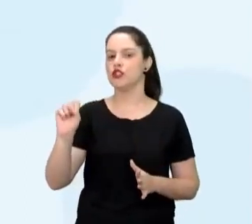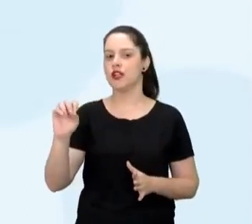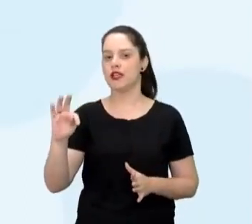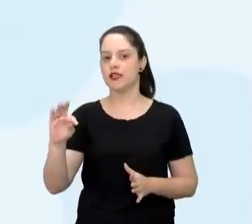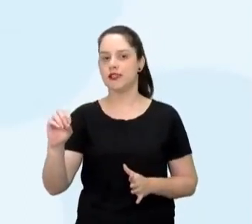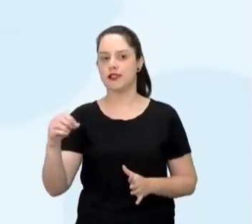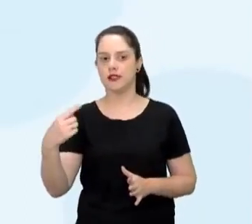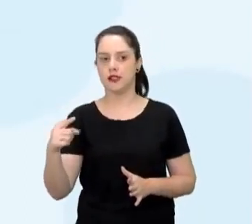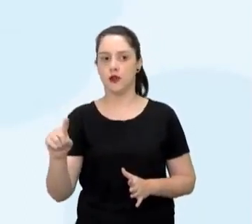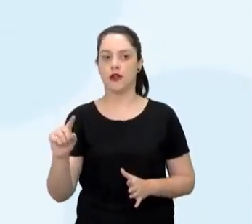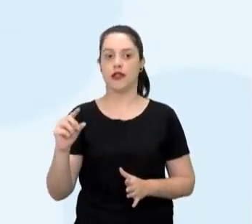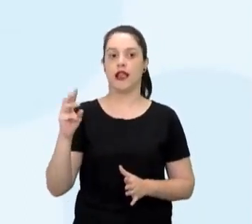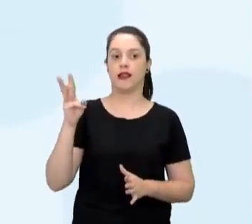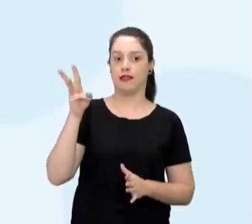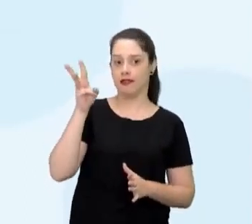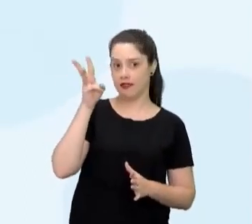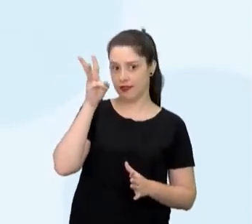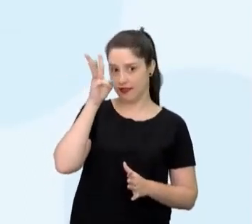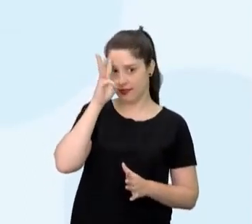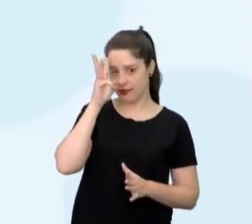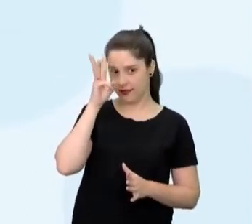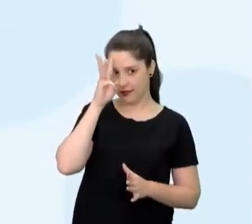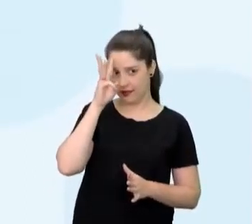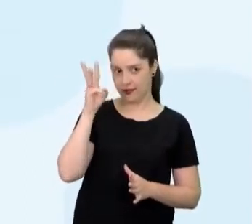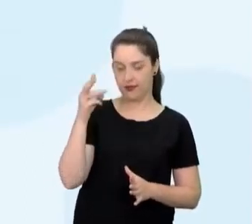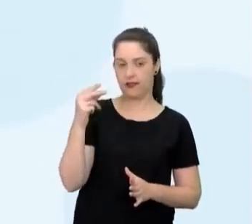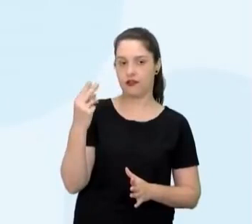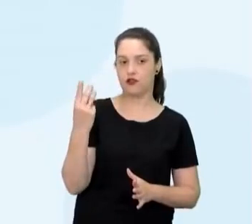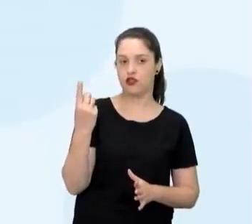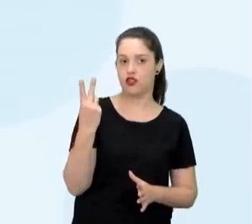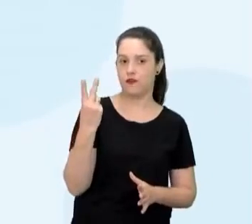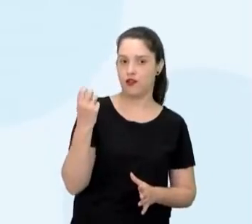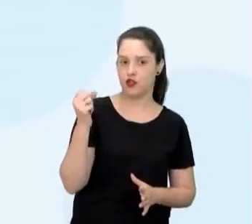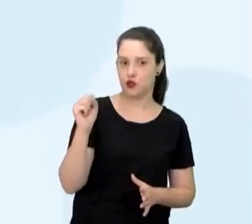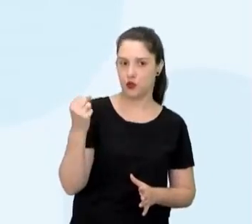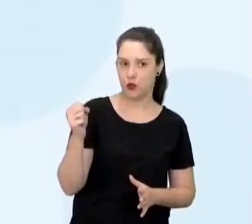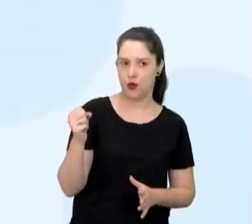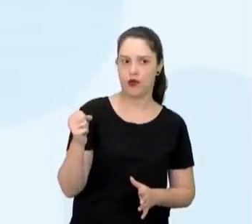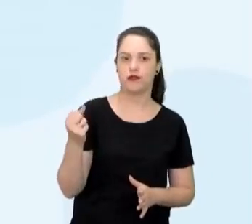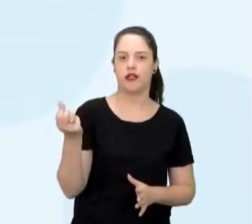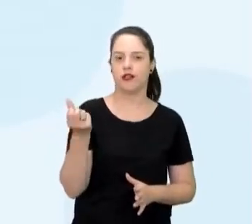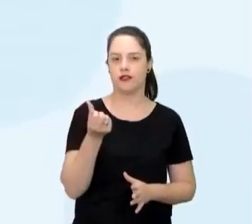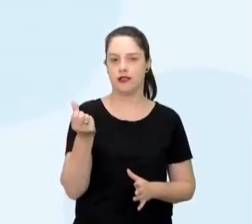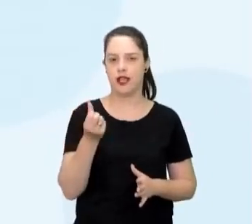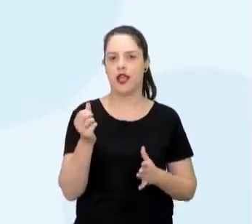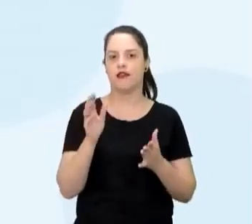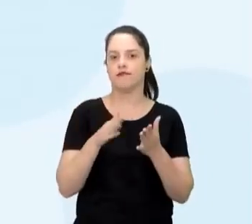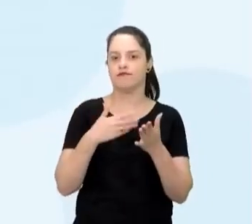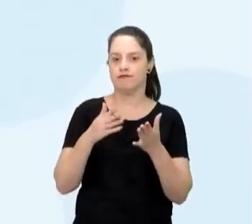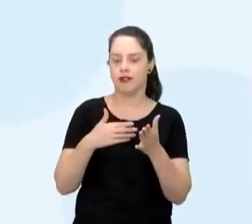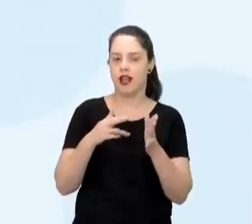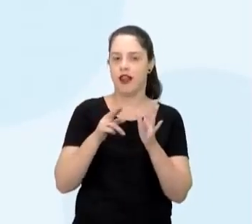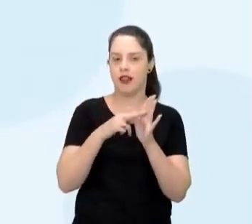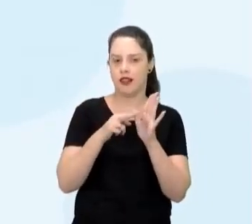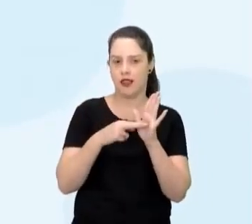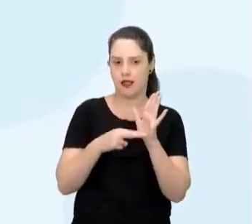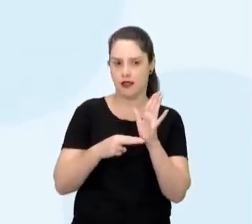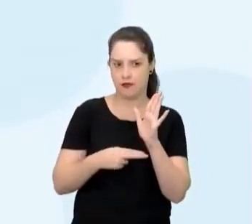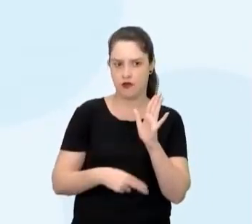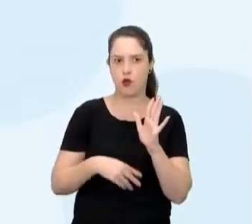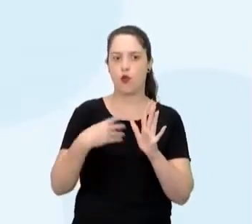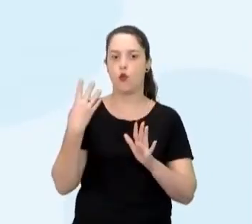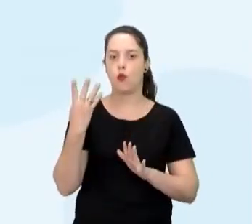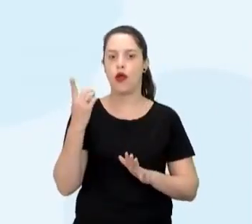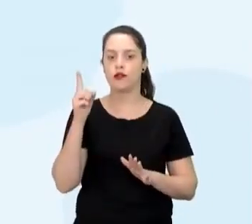Na sexta-feira, dia 28 de janeiro, a agenda e alinhamentos é o que a gente vai tratar. E no quarto dia, né, que é segunda-feira,